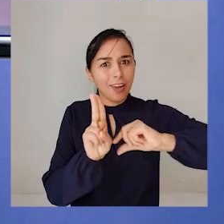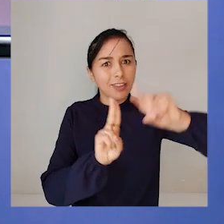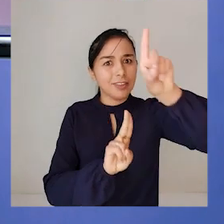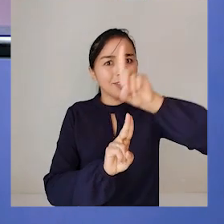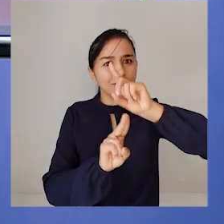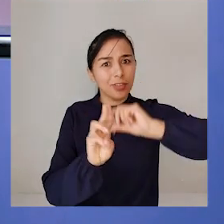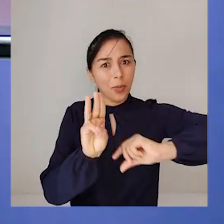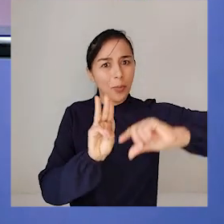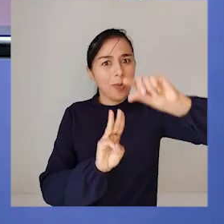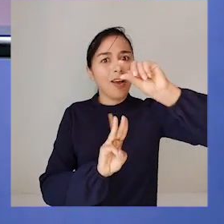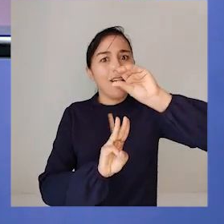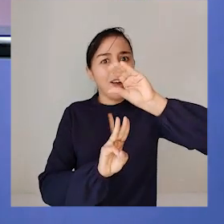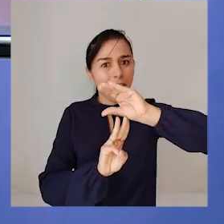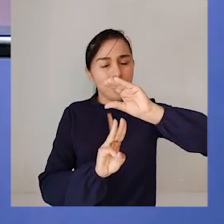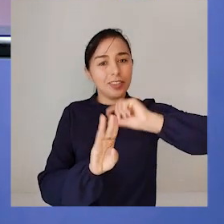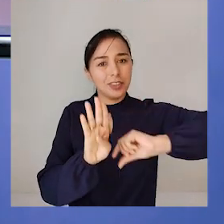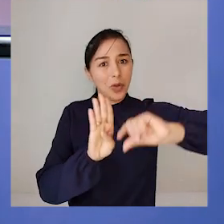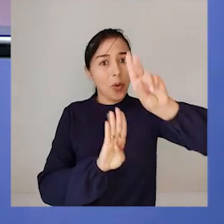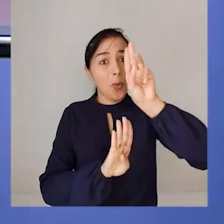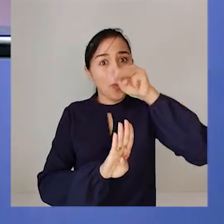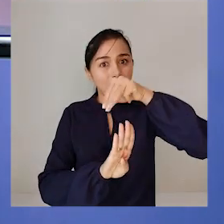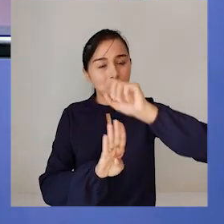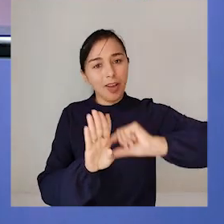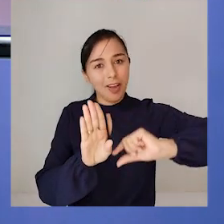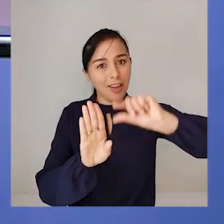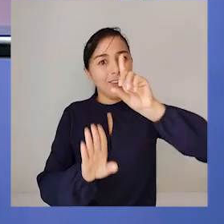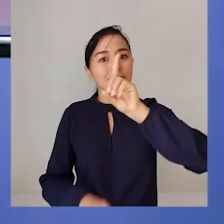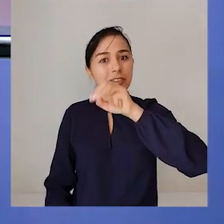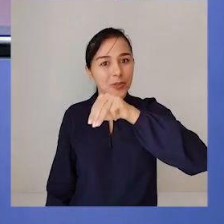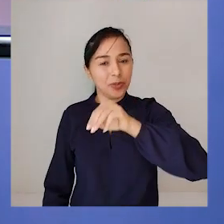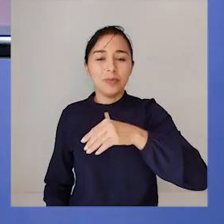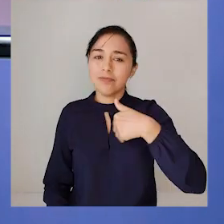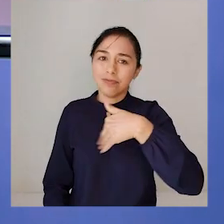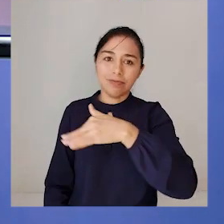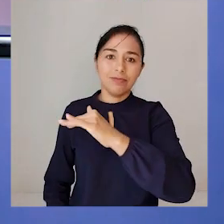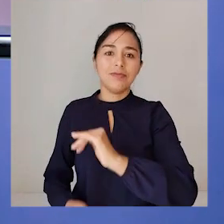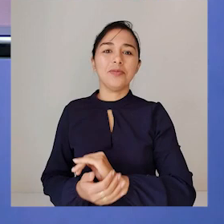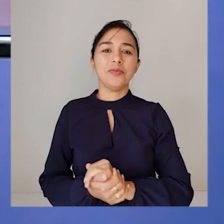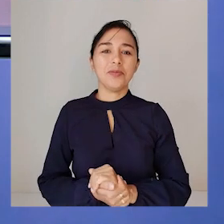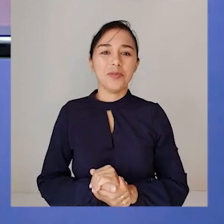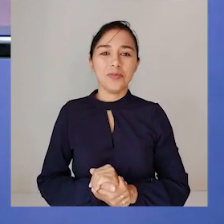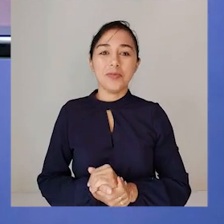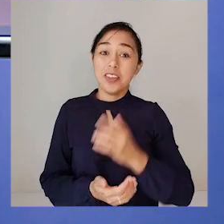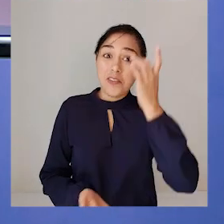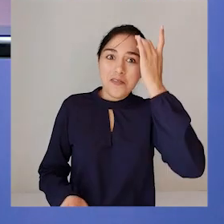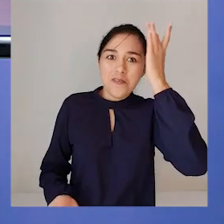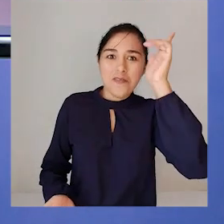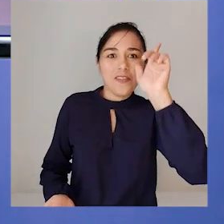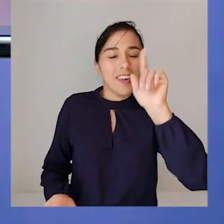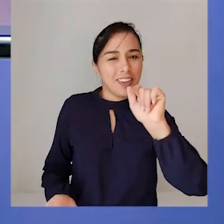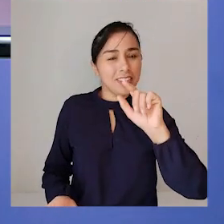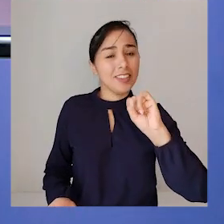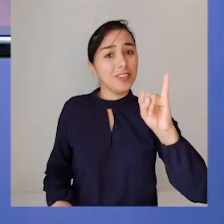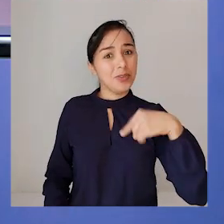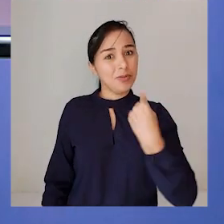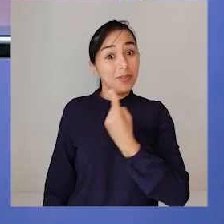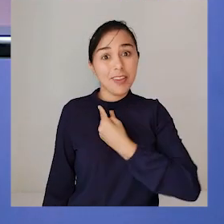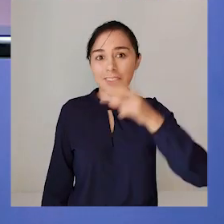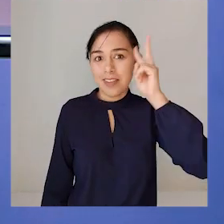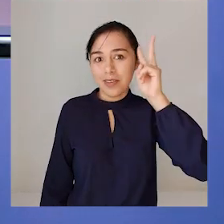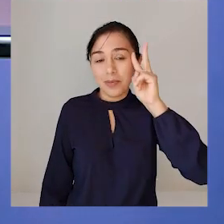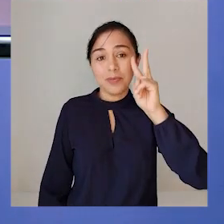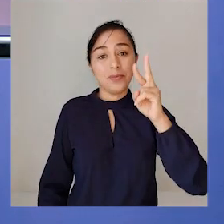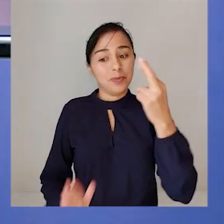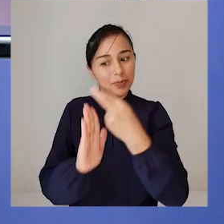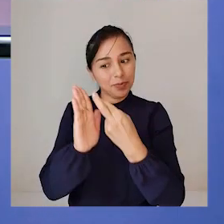dezena, centena, unidade de milhar, dezena de milhar e assim por diante. Fica fácil, né? Quando a gente lembra das regras